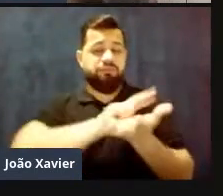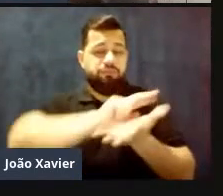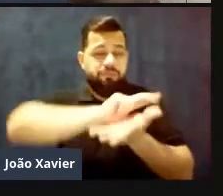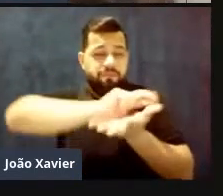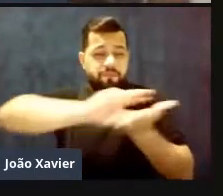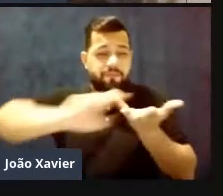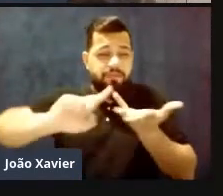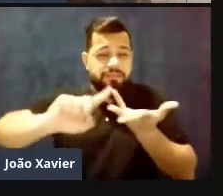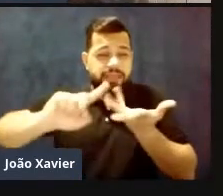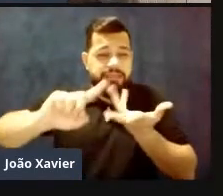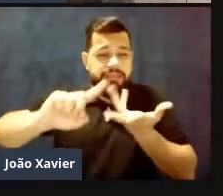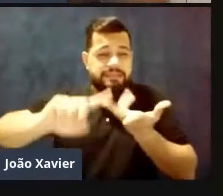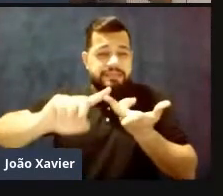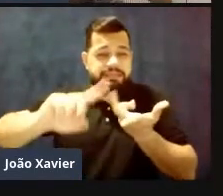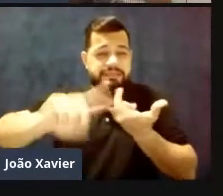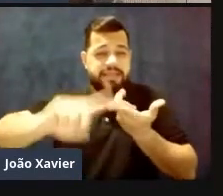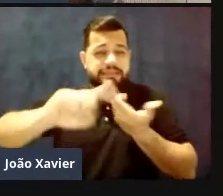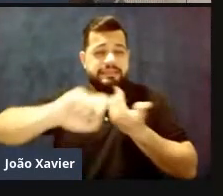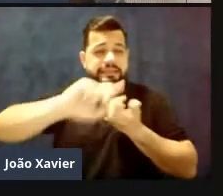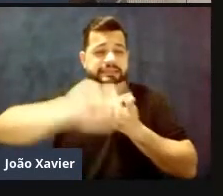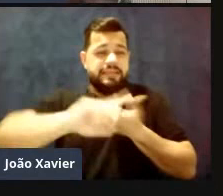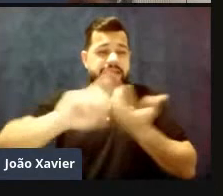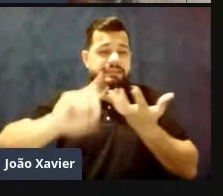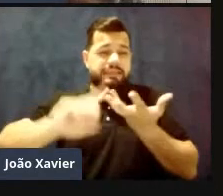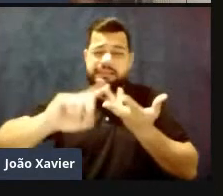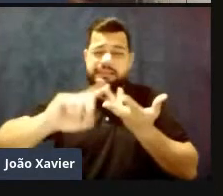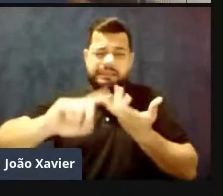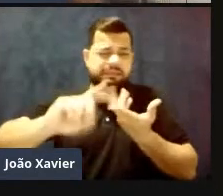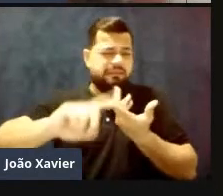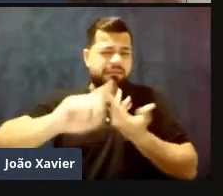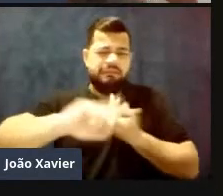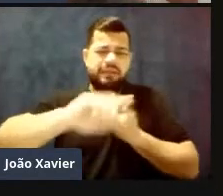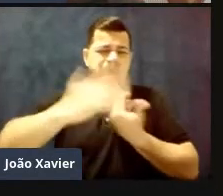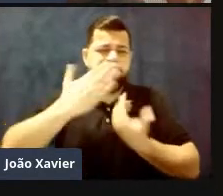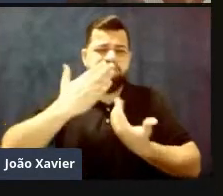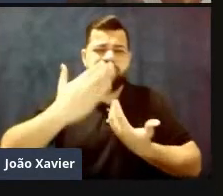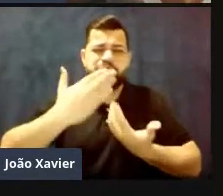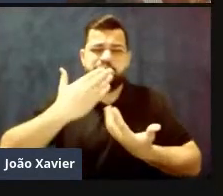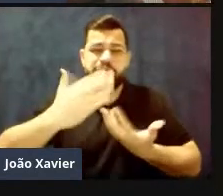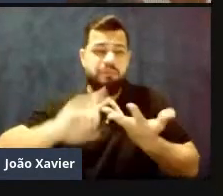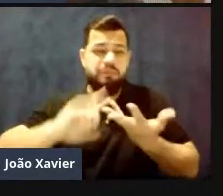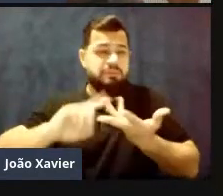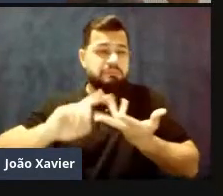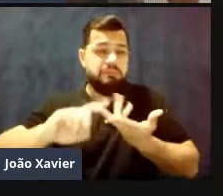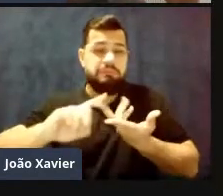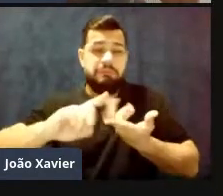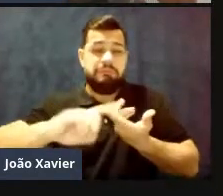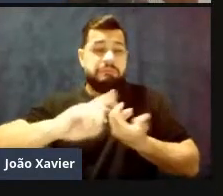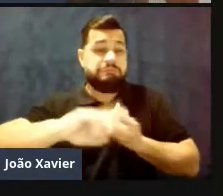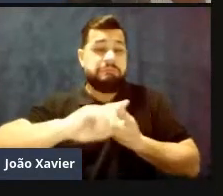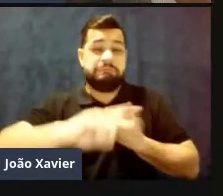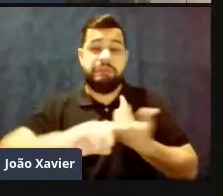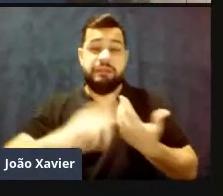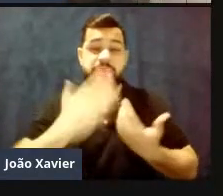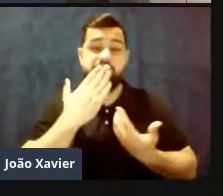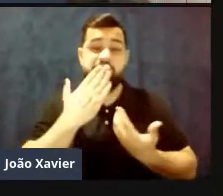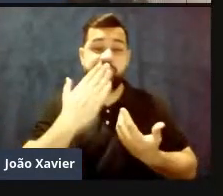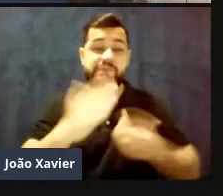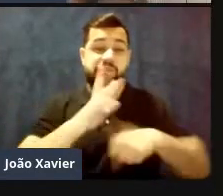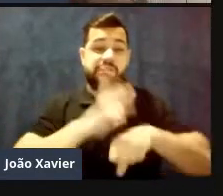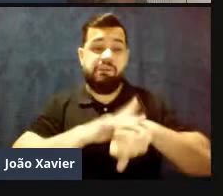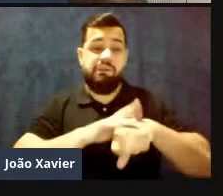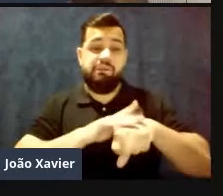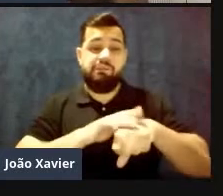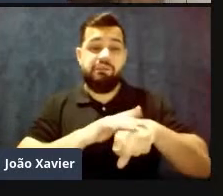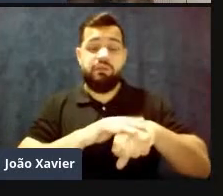tentativa de homicídio, ferimento por arma branca, ferimento por arma de fogo. Abriu um leque de uma maneira que eu falei, cara, agora a gente tem que voltar a estudar tudo de novo, porque